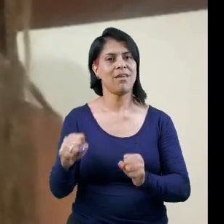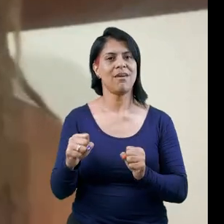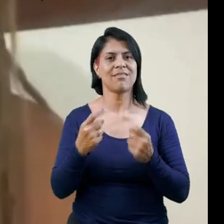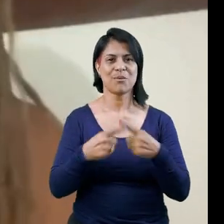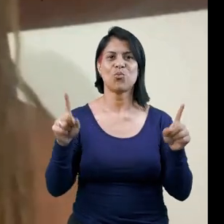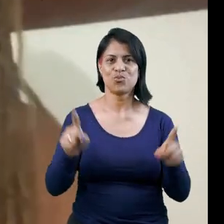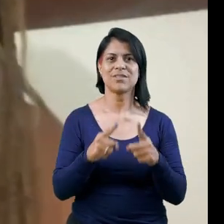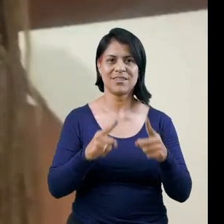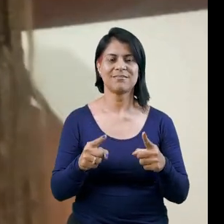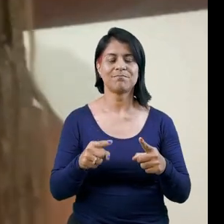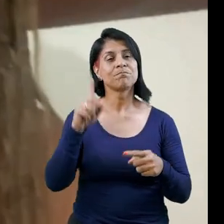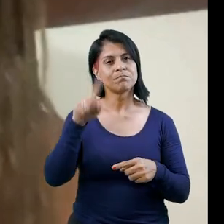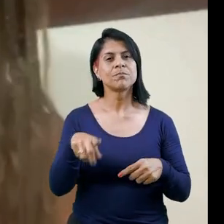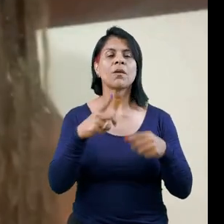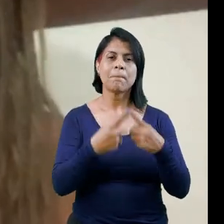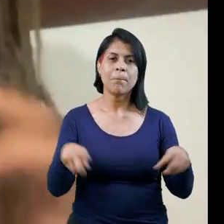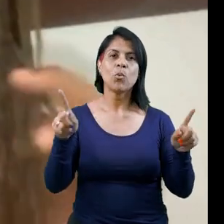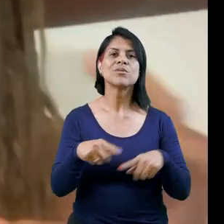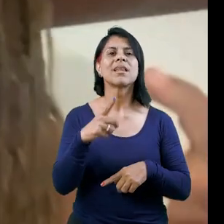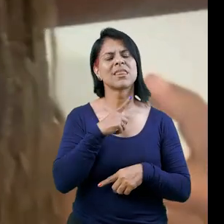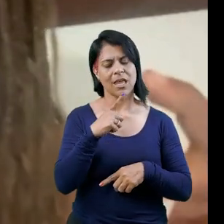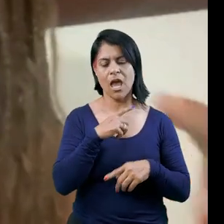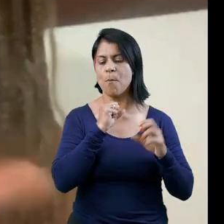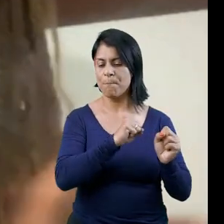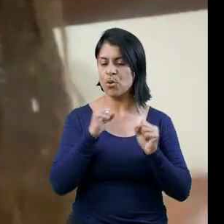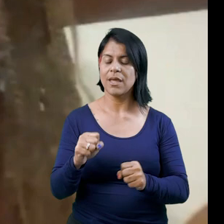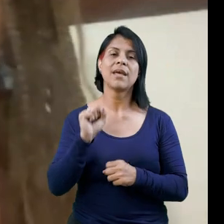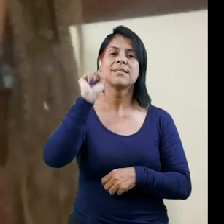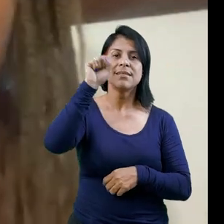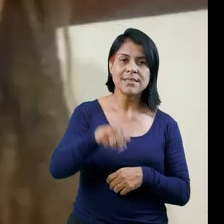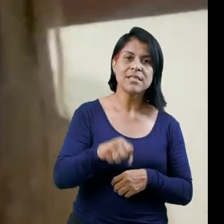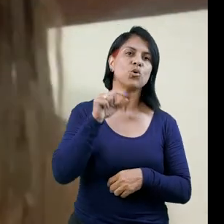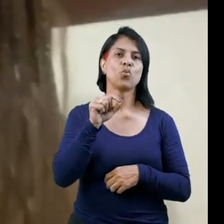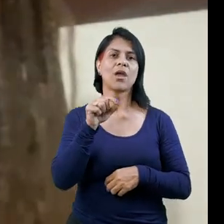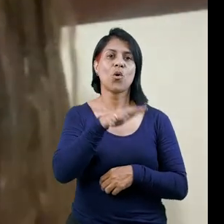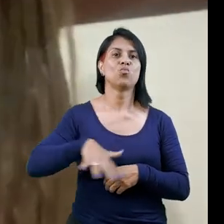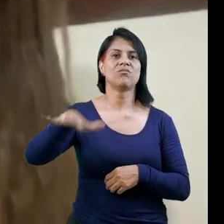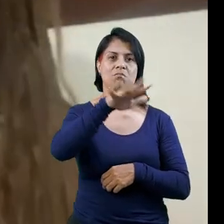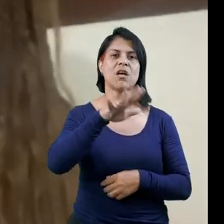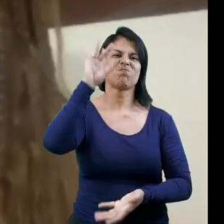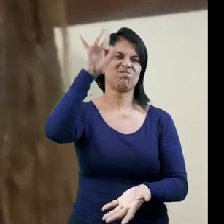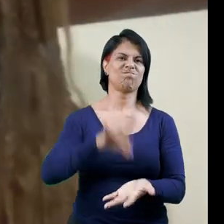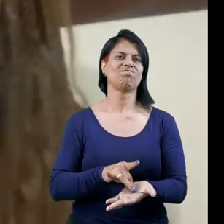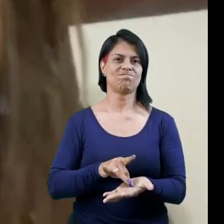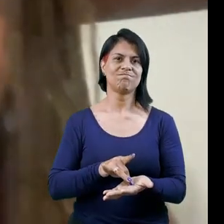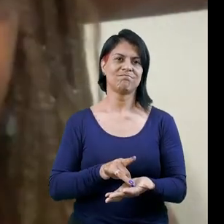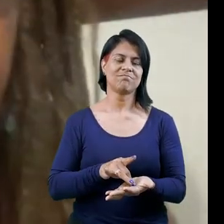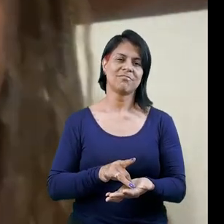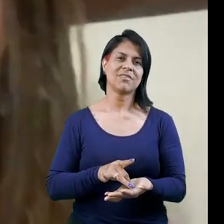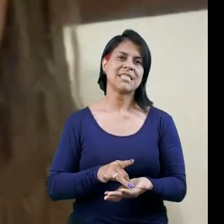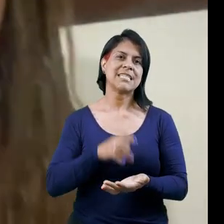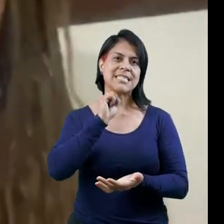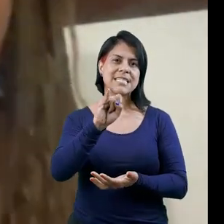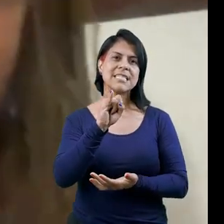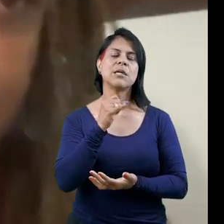música. A música tem o poder de fazer esse espaço ser real, nem que seja uma brecha,